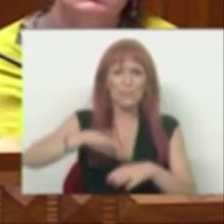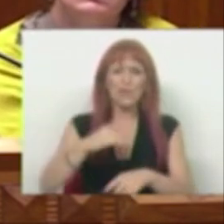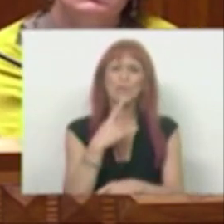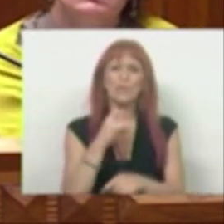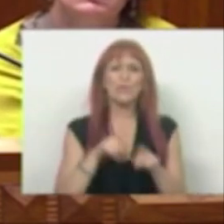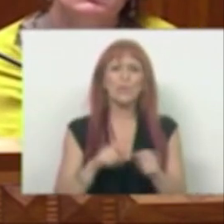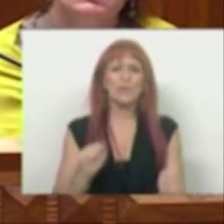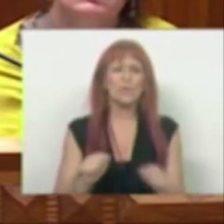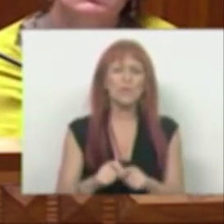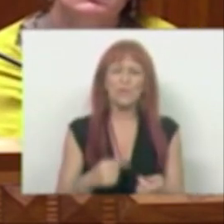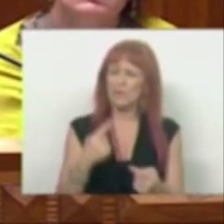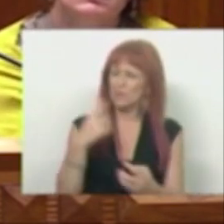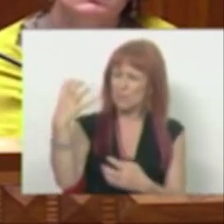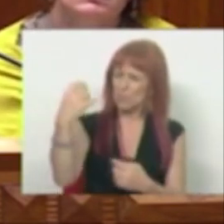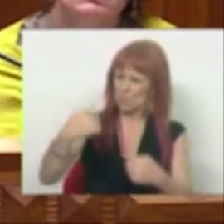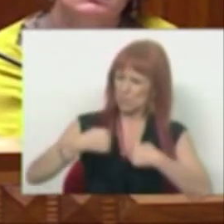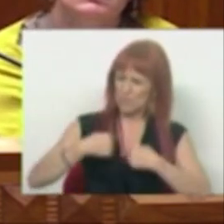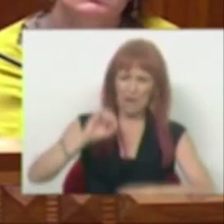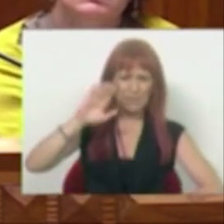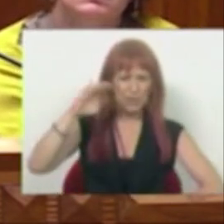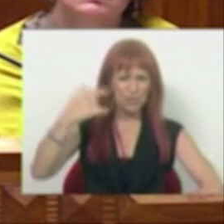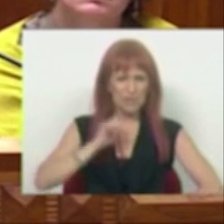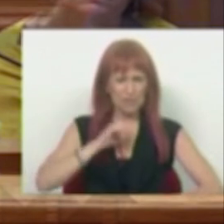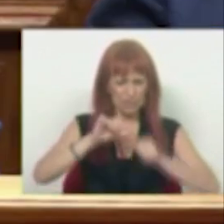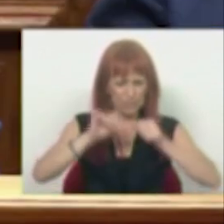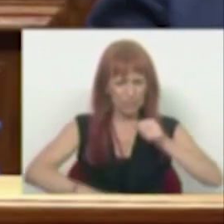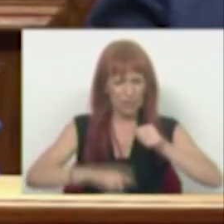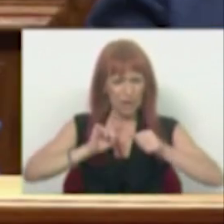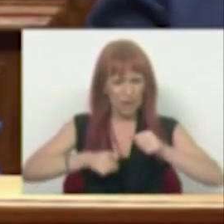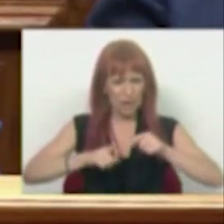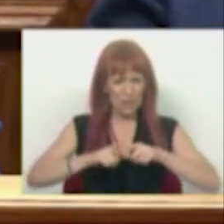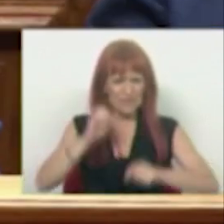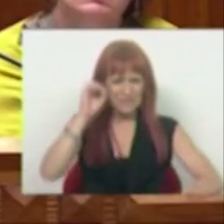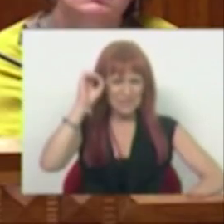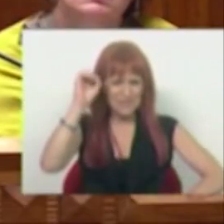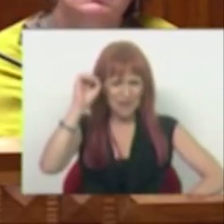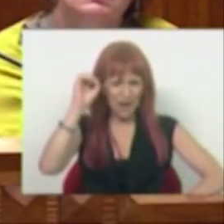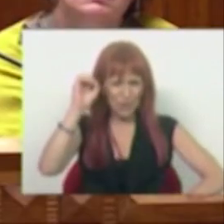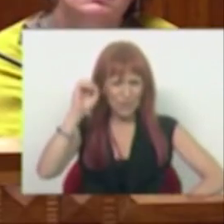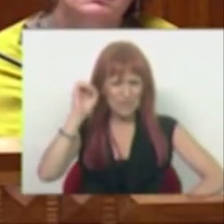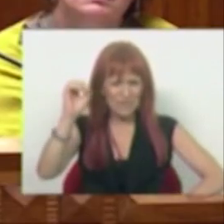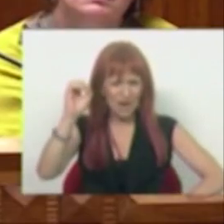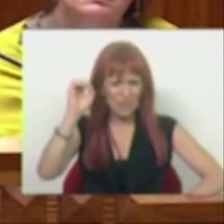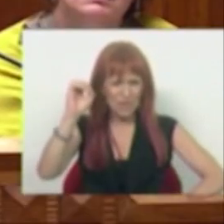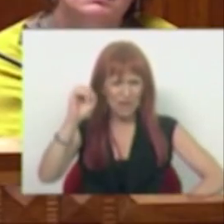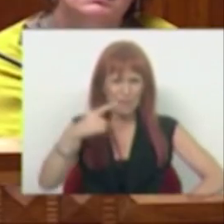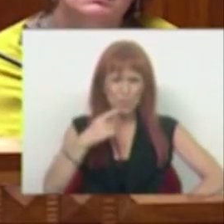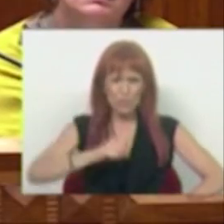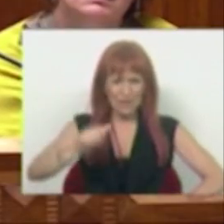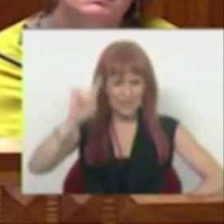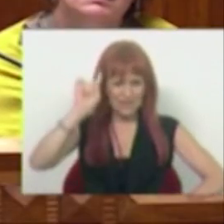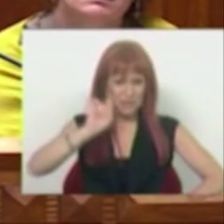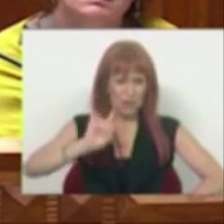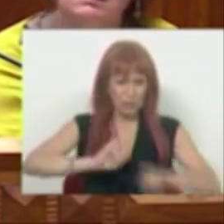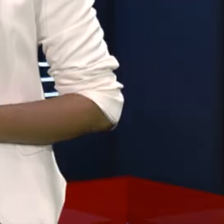pergunta insultuosa que me dirigiu em primeiro lugar, a minha intervenção é zero. Foi zero, como muito bem a senhora